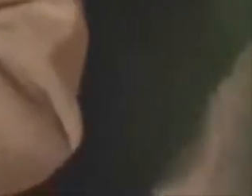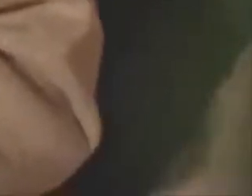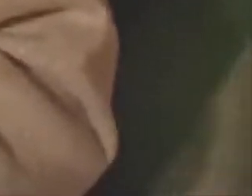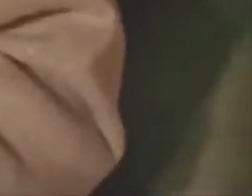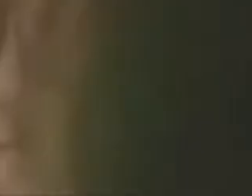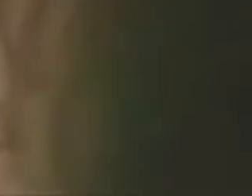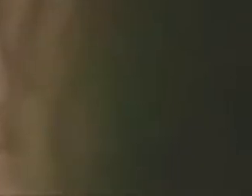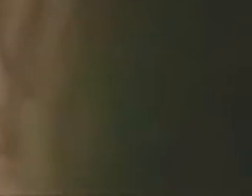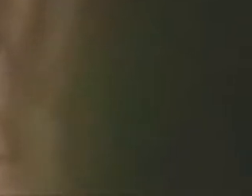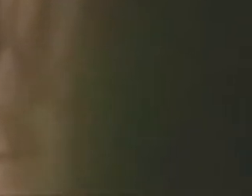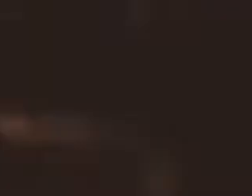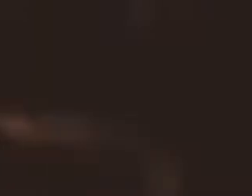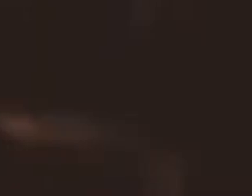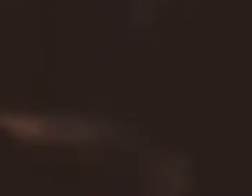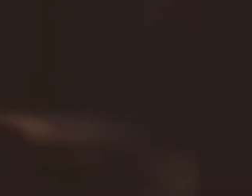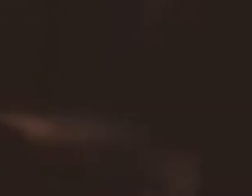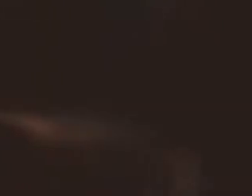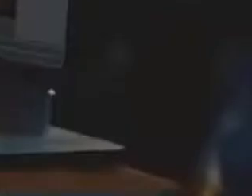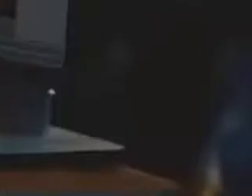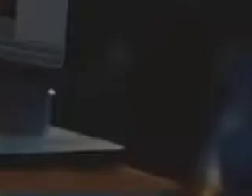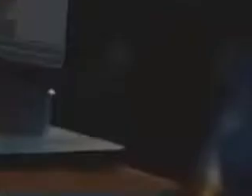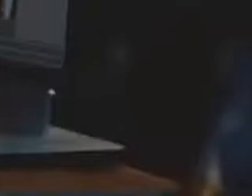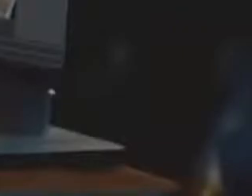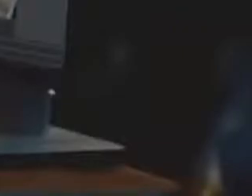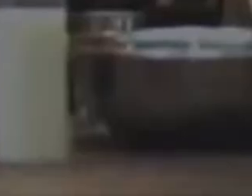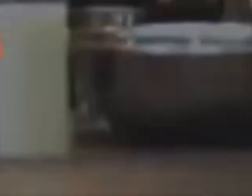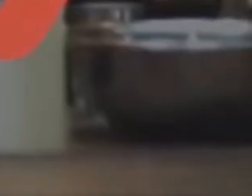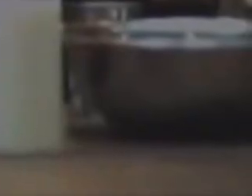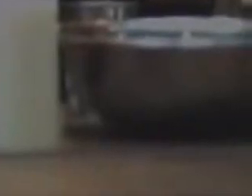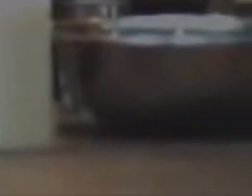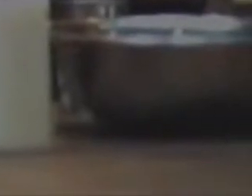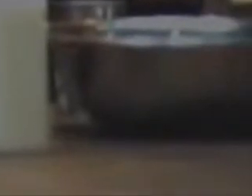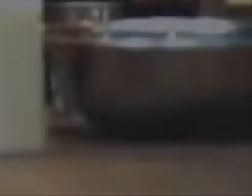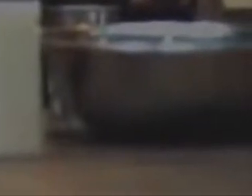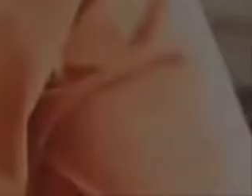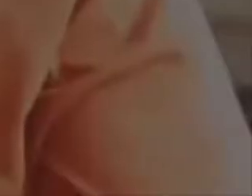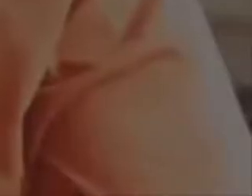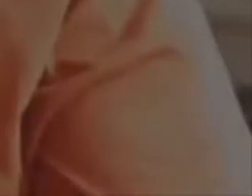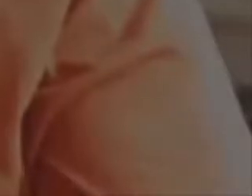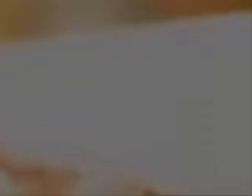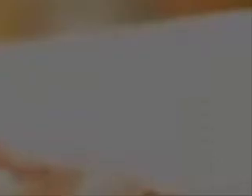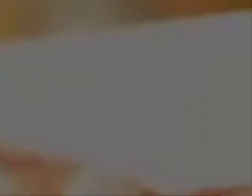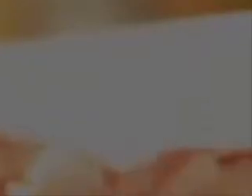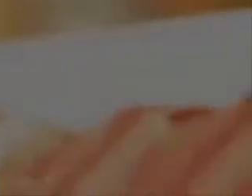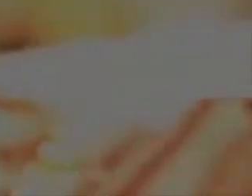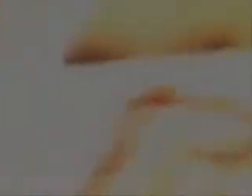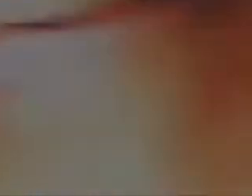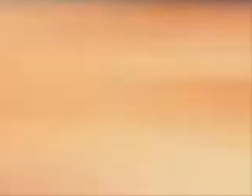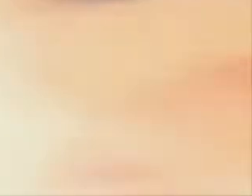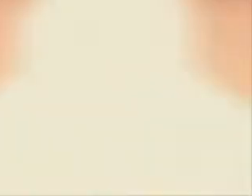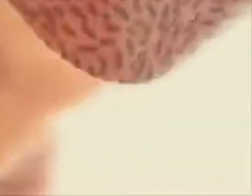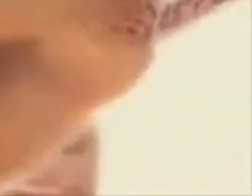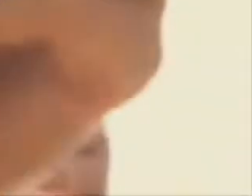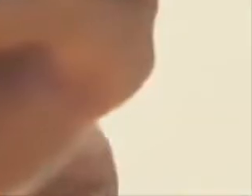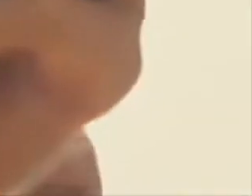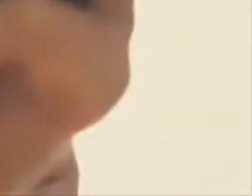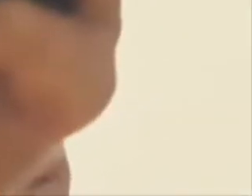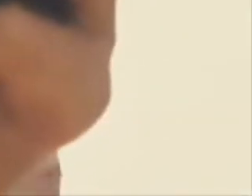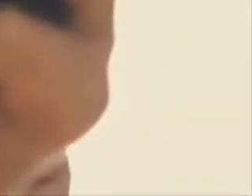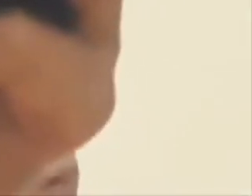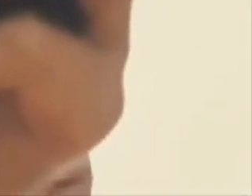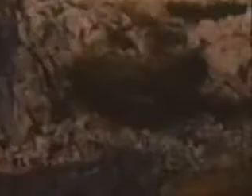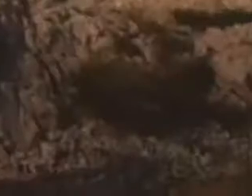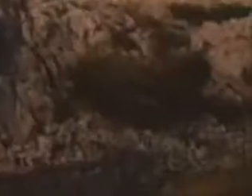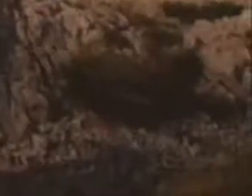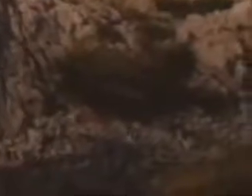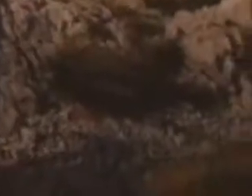Para nós, transformar é tudo isso e mais. É ter a coragem de se reinventar. O novo deixa